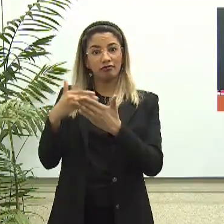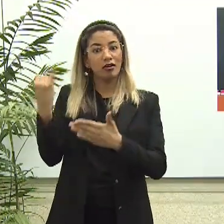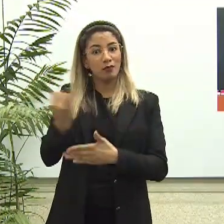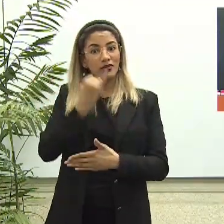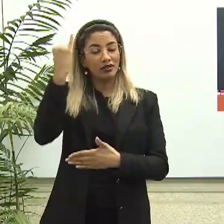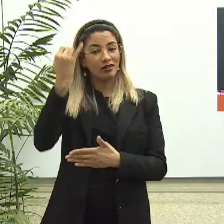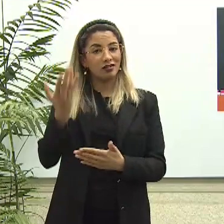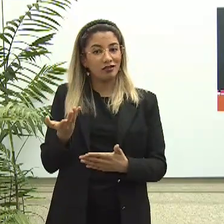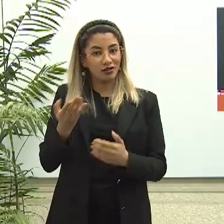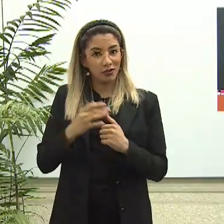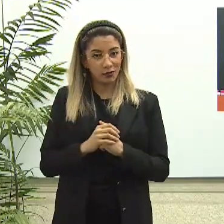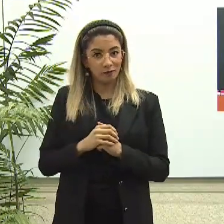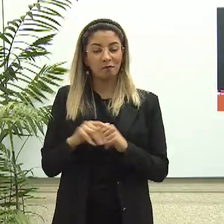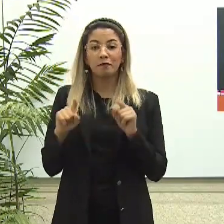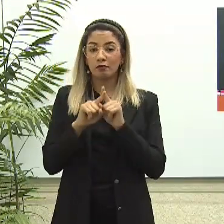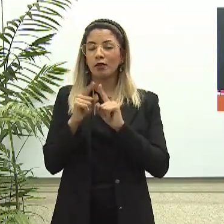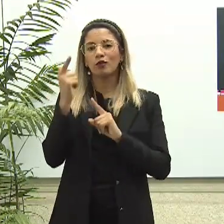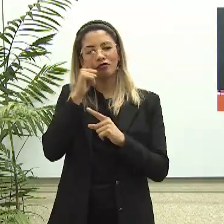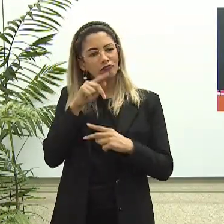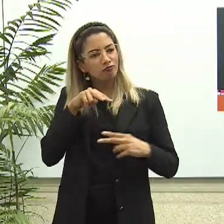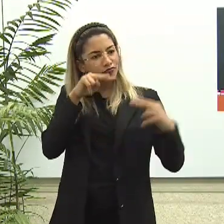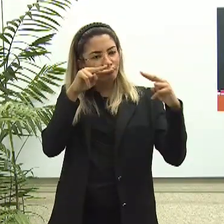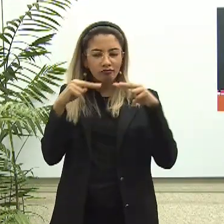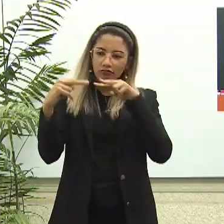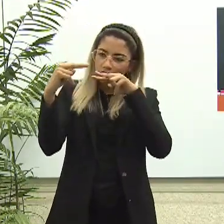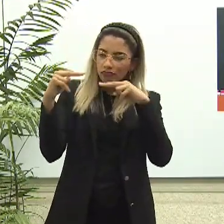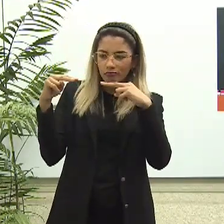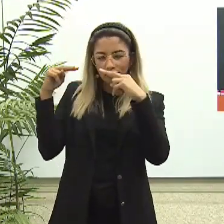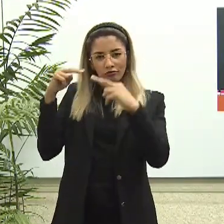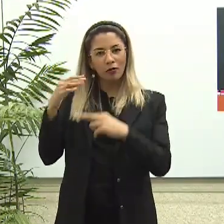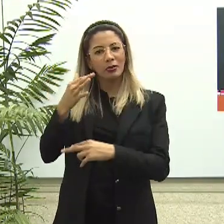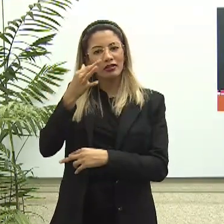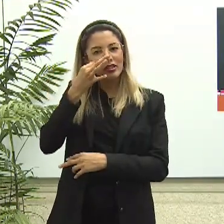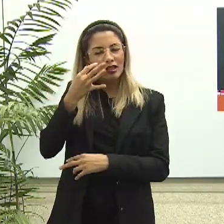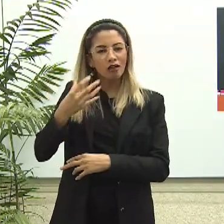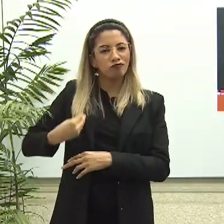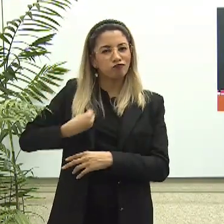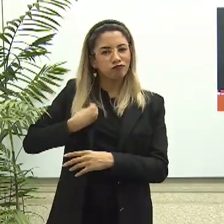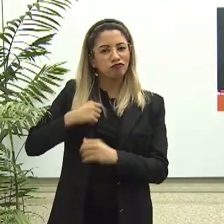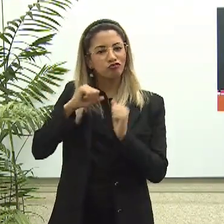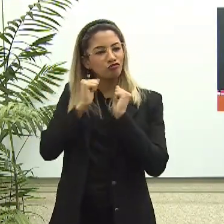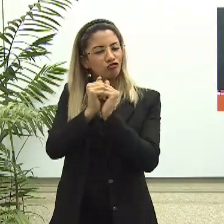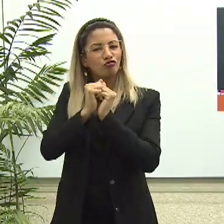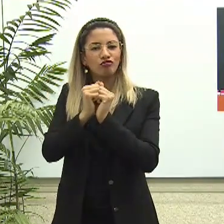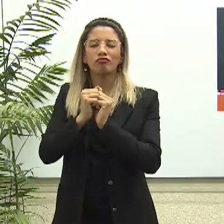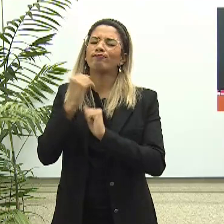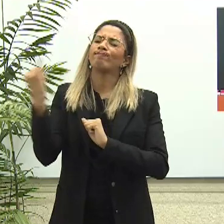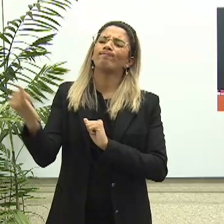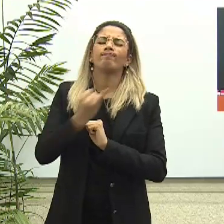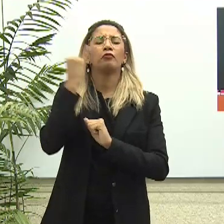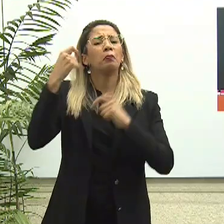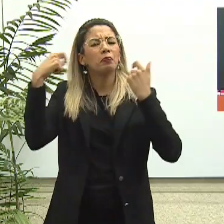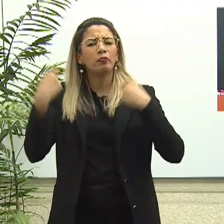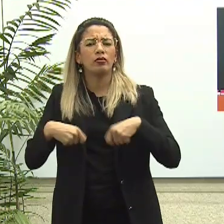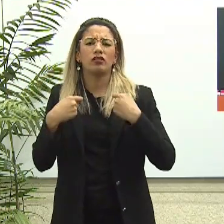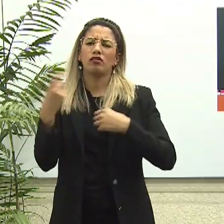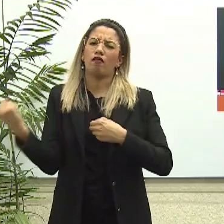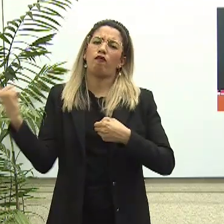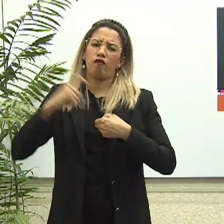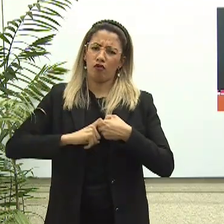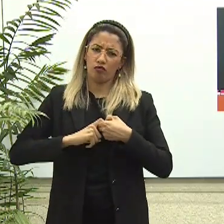com vocês no Olho no Olho na presença no estar ali estar aqui é muito importante tem que retomar isso